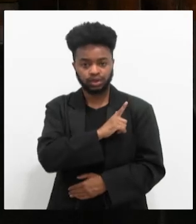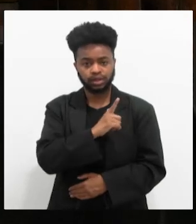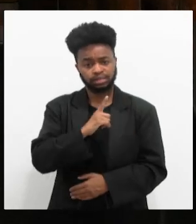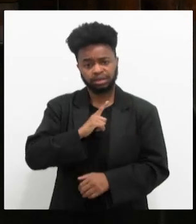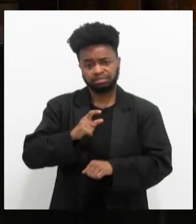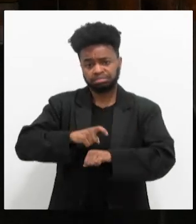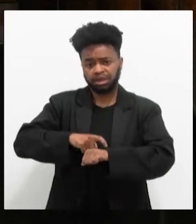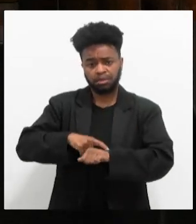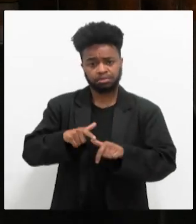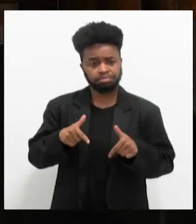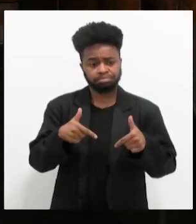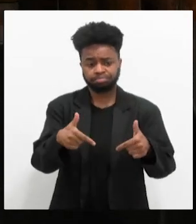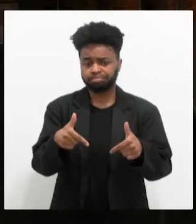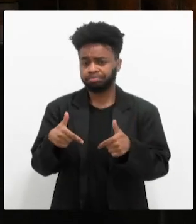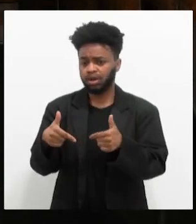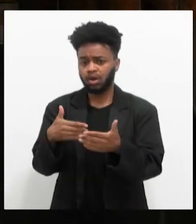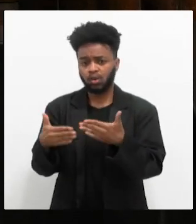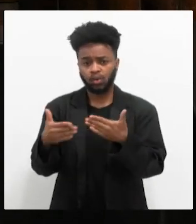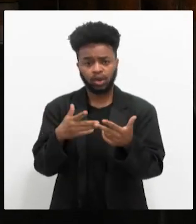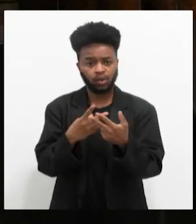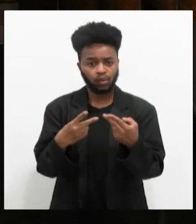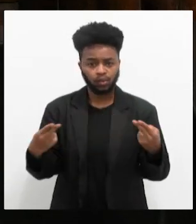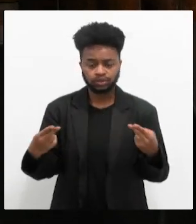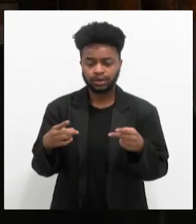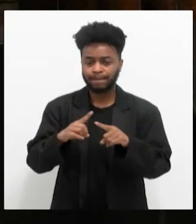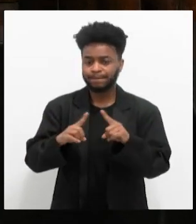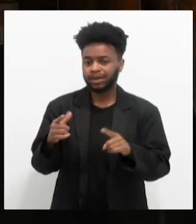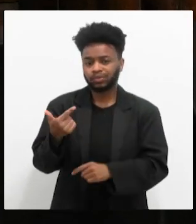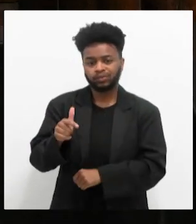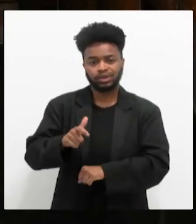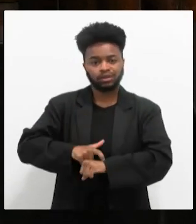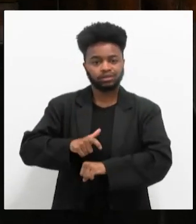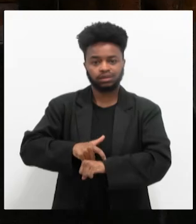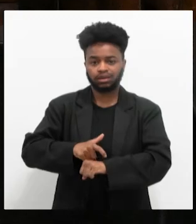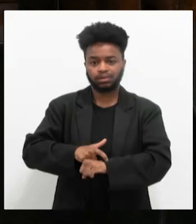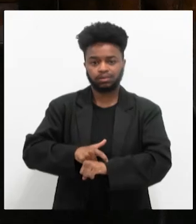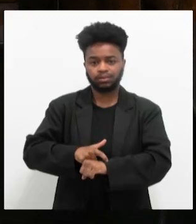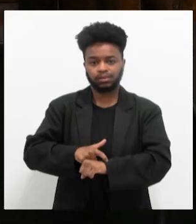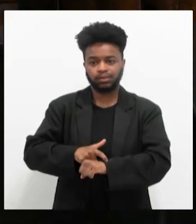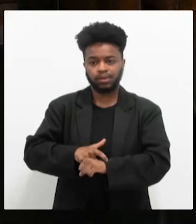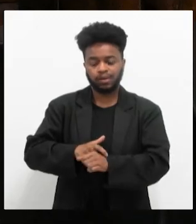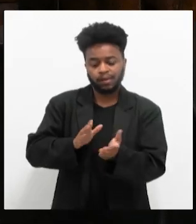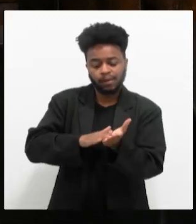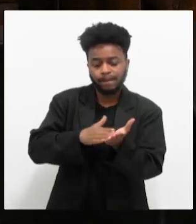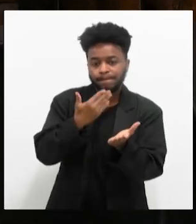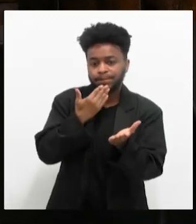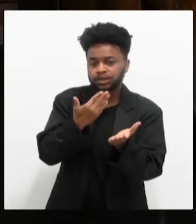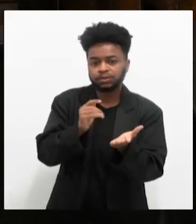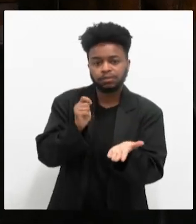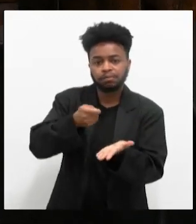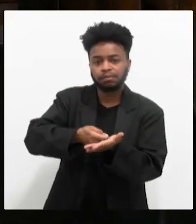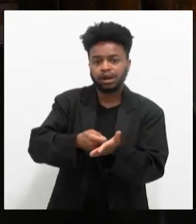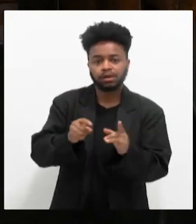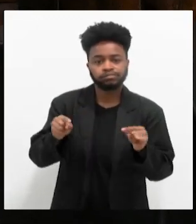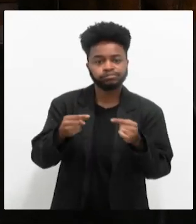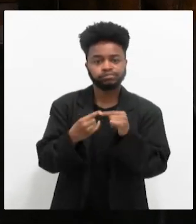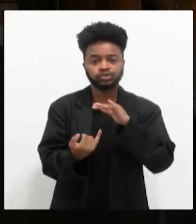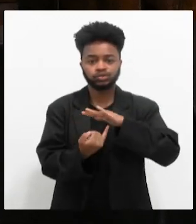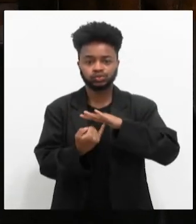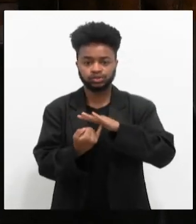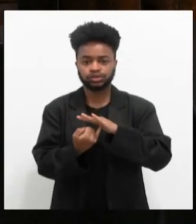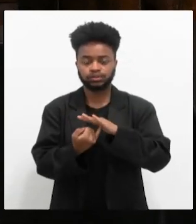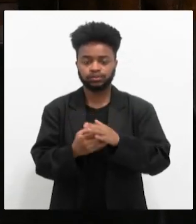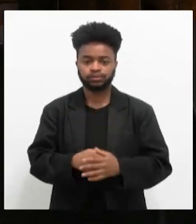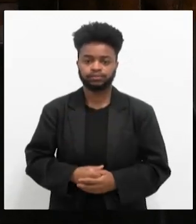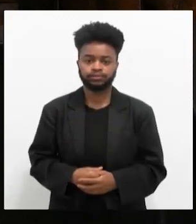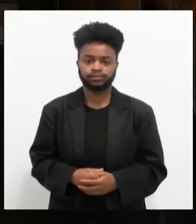para tudo, mas jamais têm tempo para fazer as cobranças institucionais que